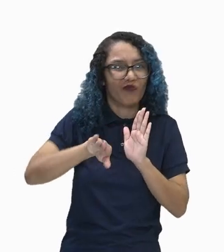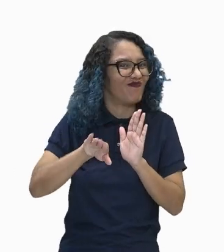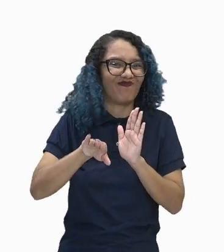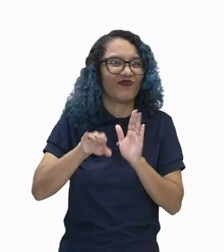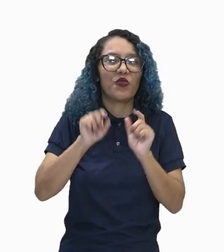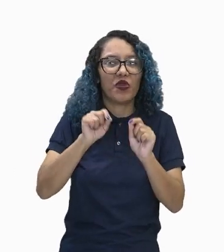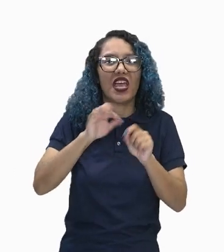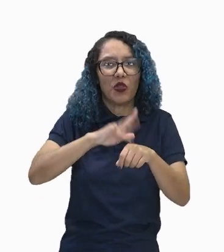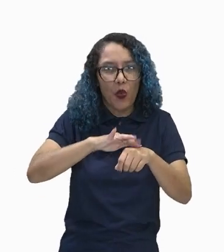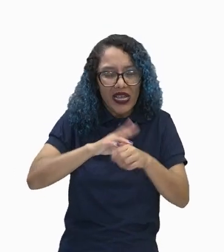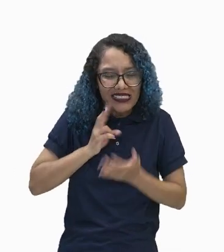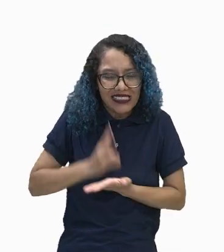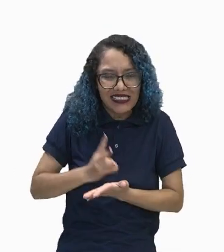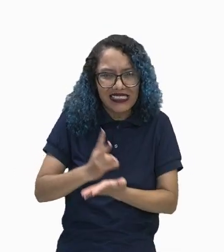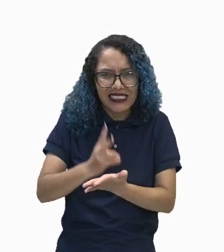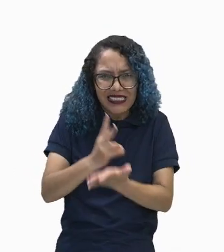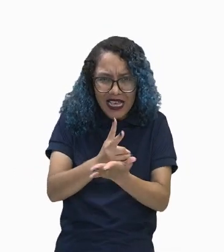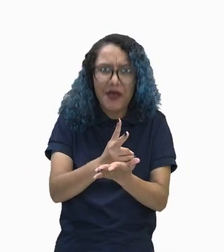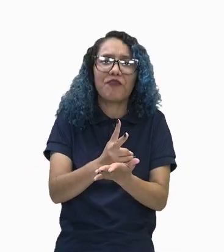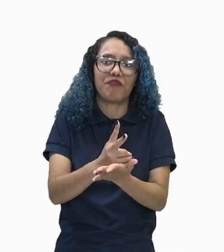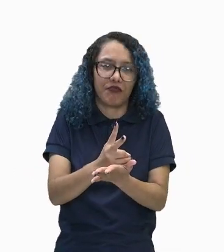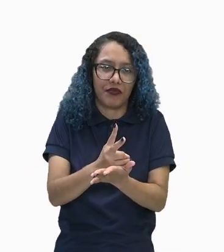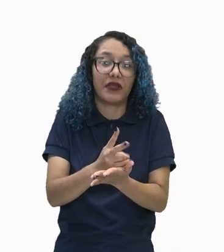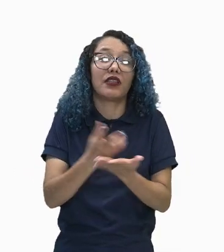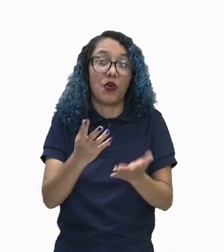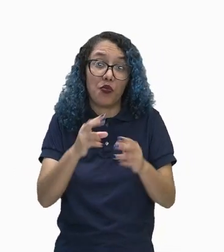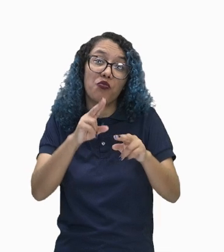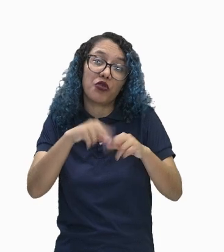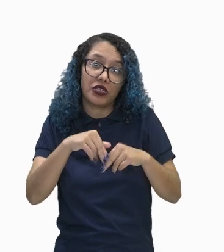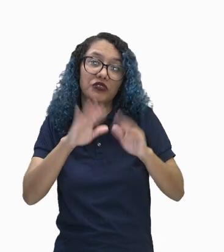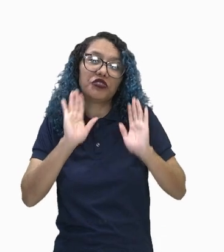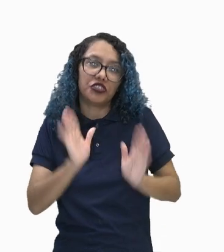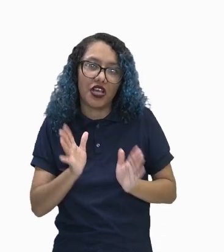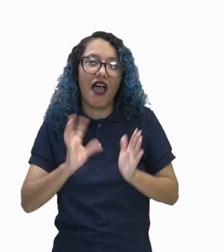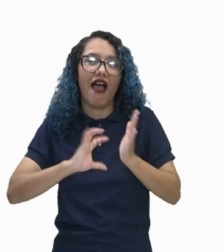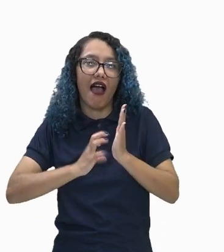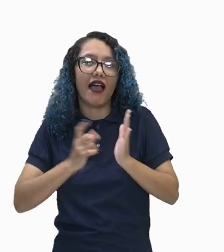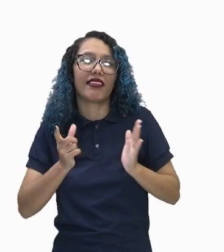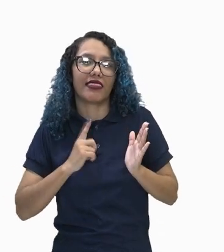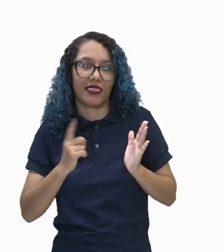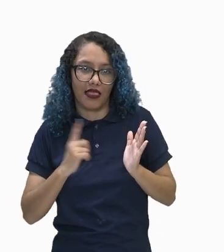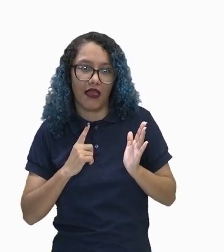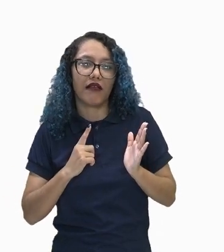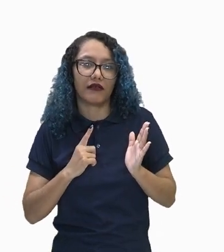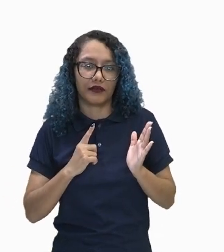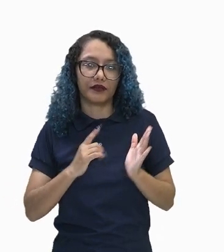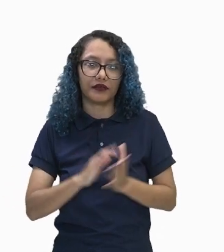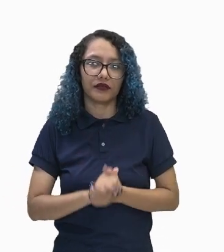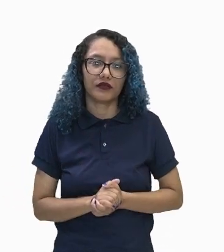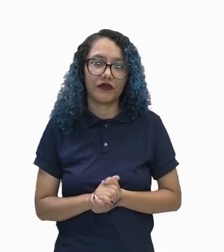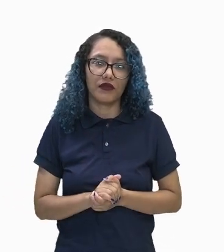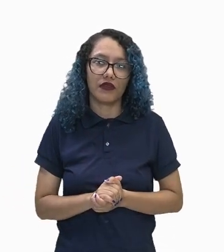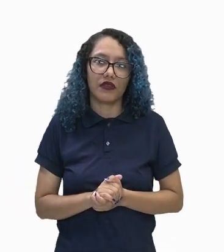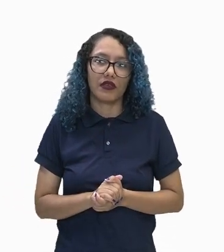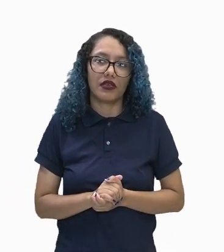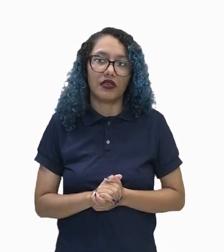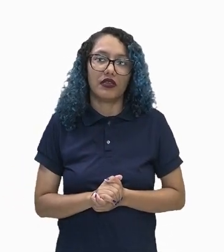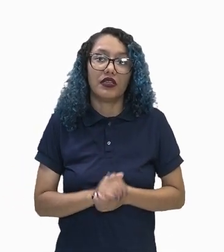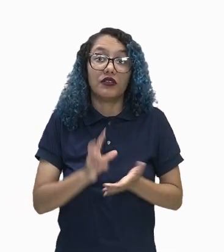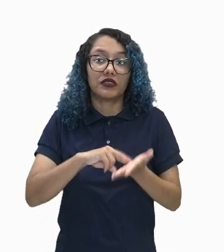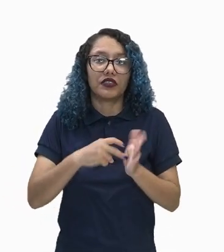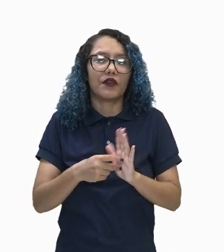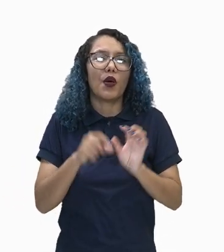se diz que tem AIDS. E aí se diz o quê? Que ela está suscetível